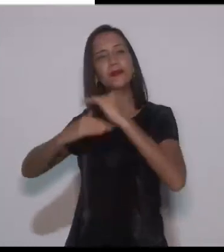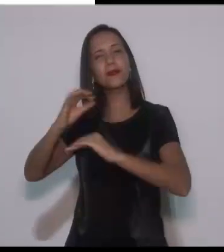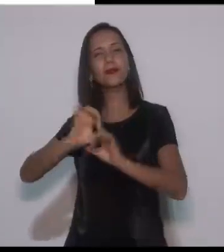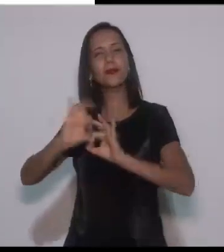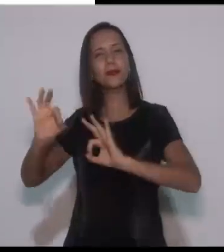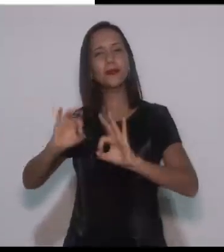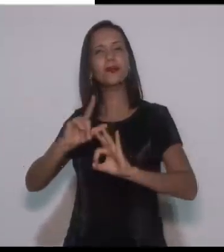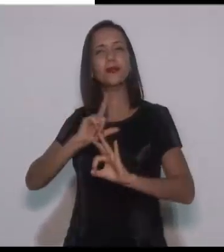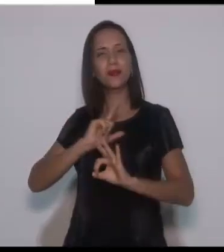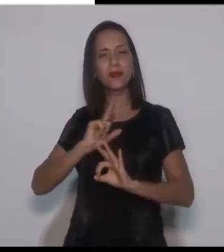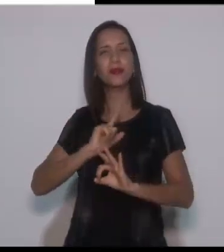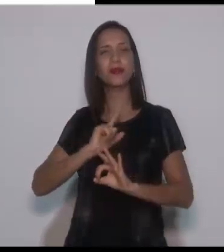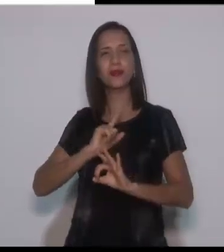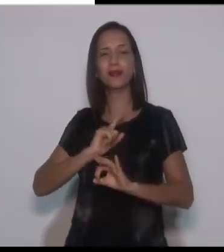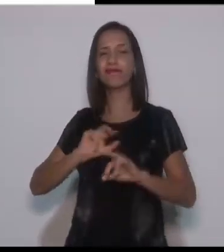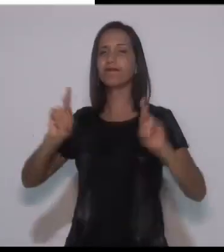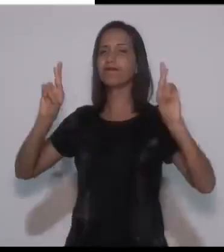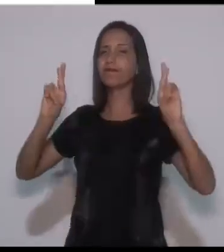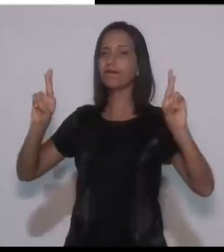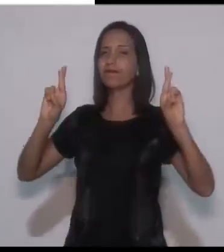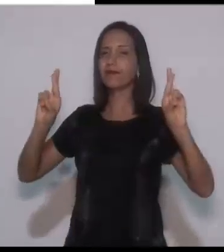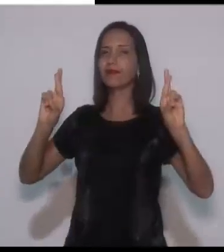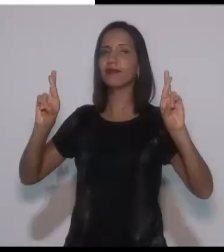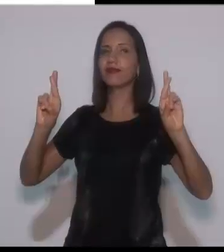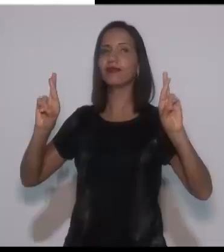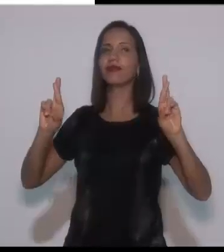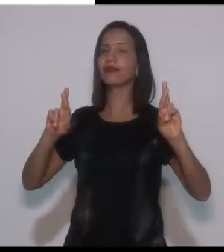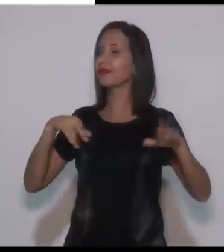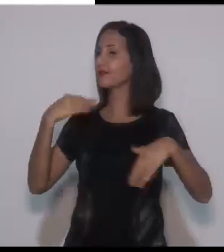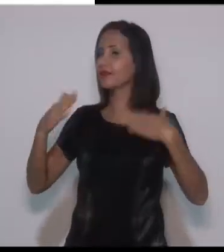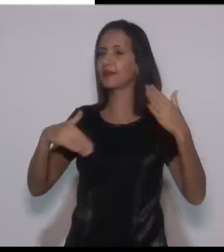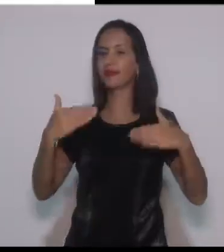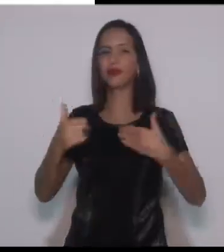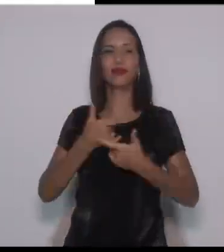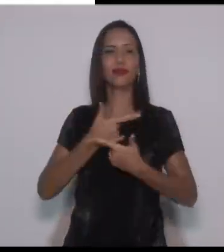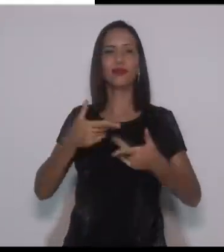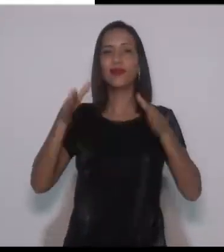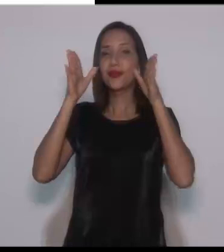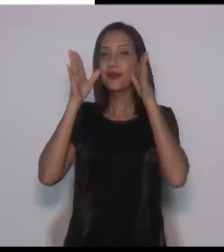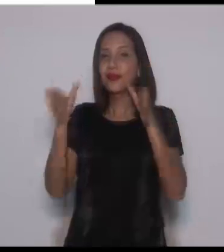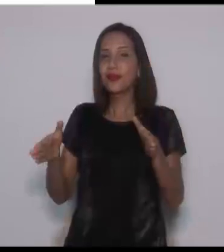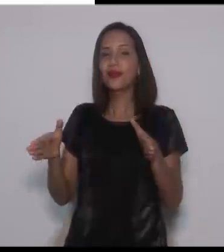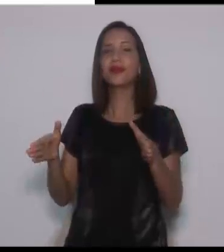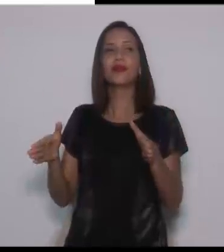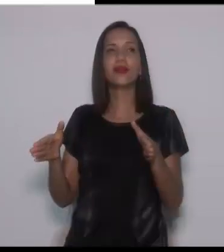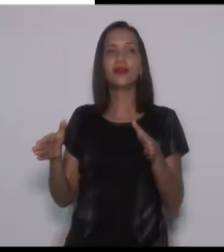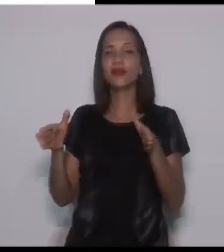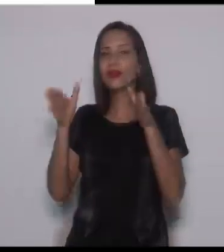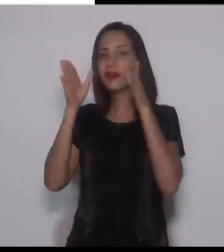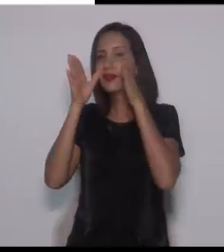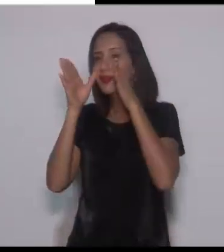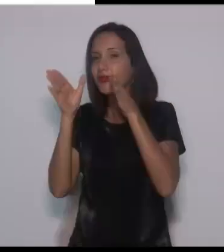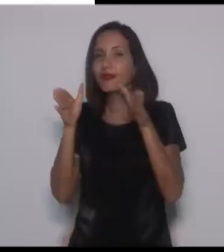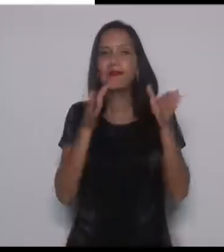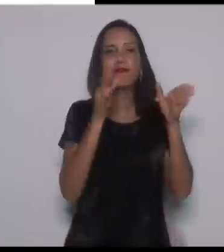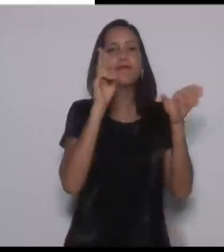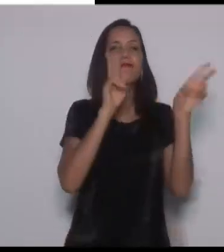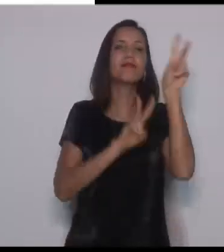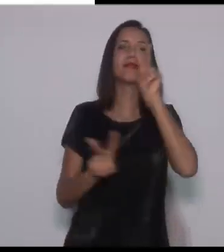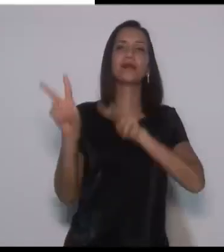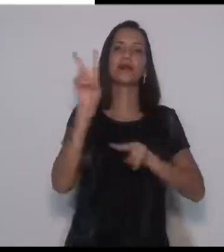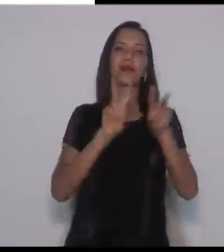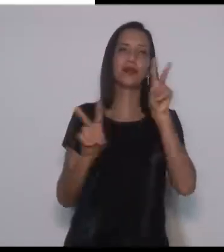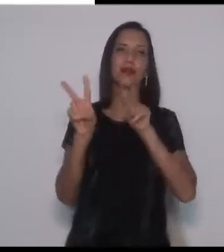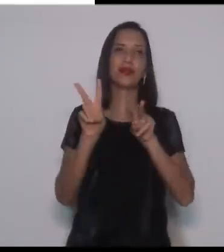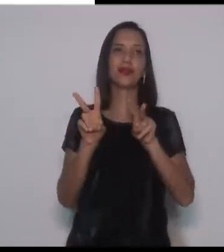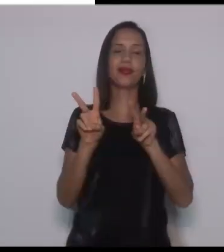tem alguma esperança, se ele vai trabalhar por alguma coisa específica, muda a visão dele,